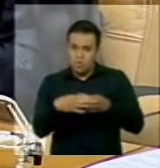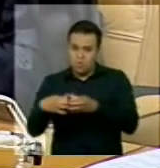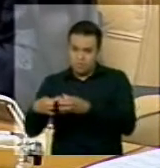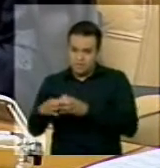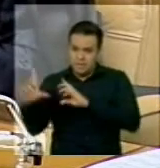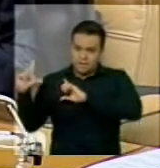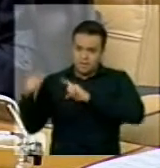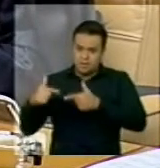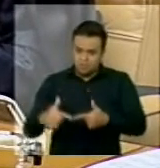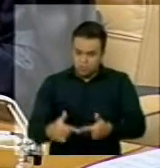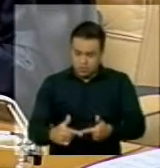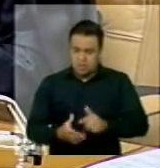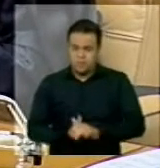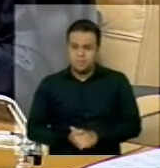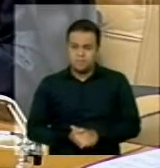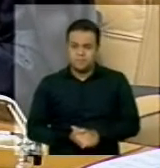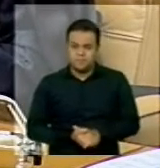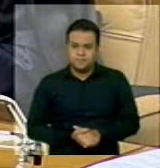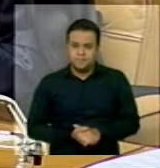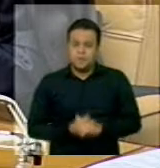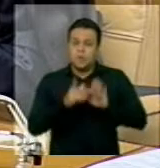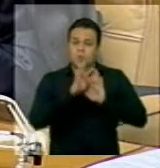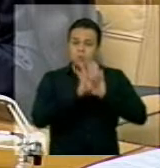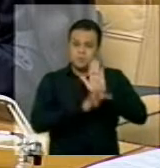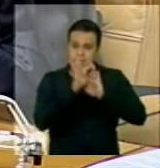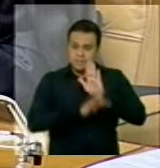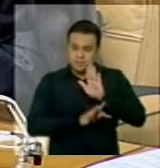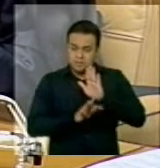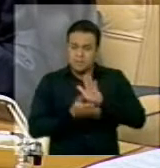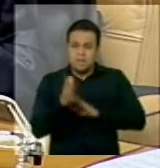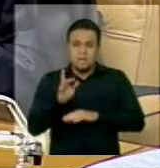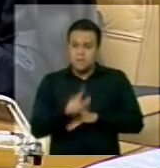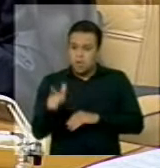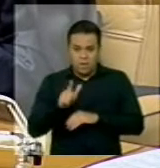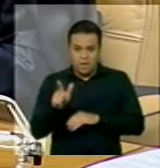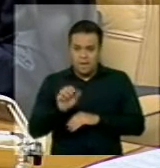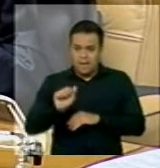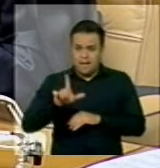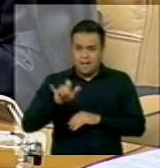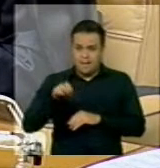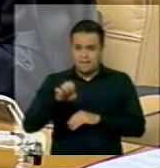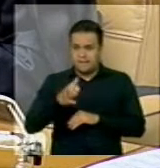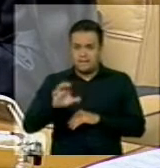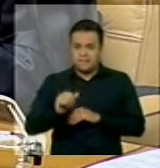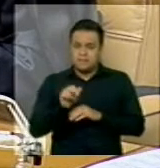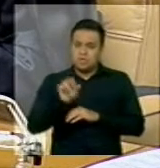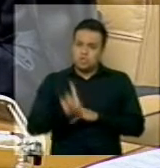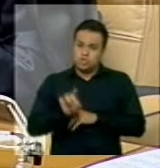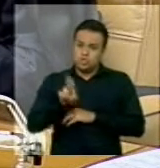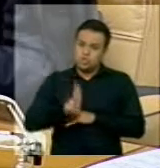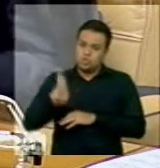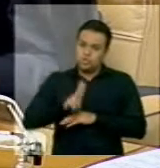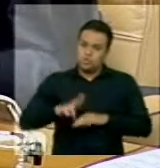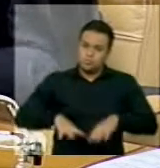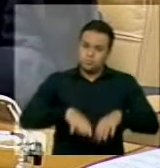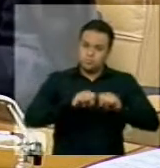tradicionais. A rigor, o texto era: não serão passíveis de alienação ou concessão de direito real de uso as ocupações